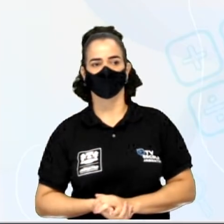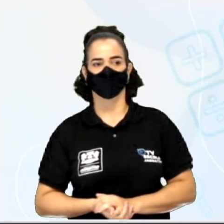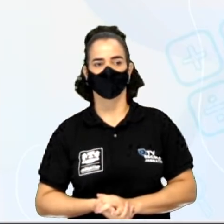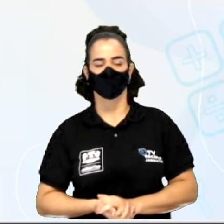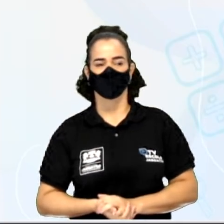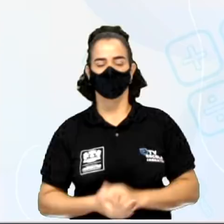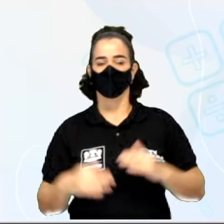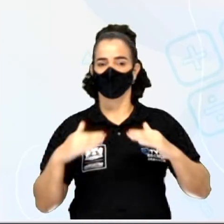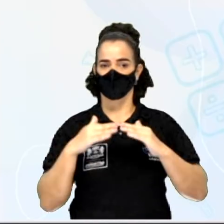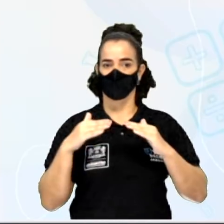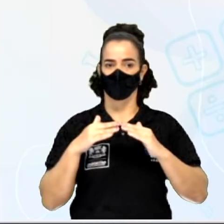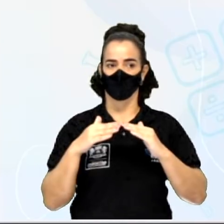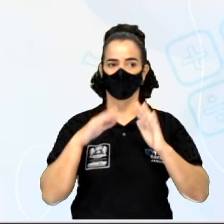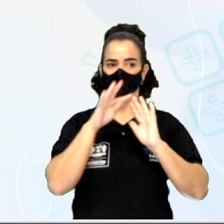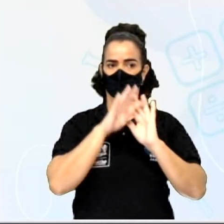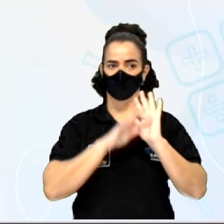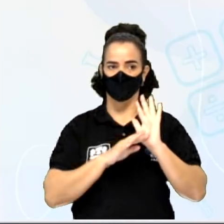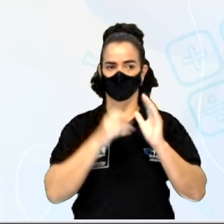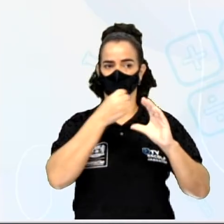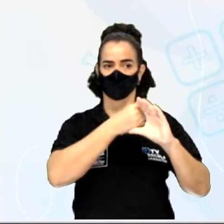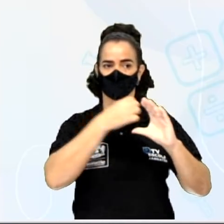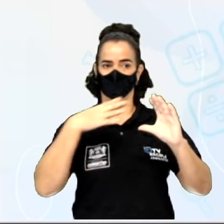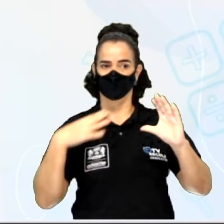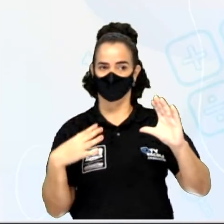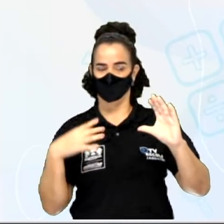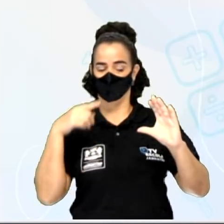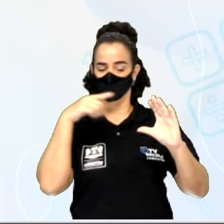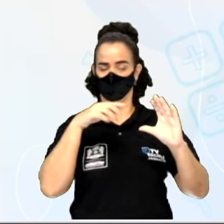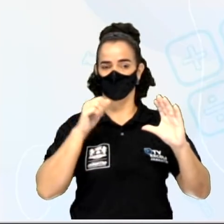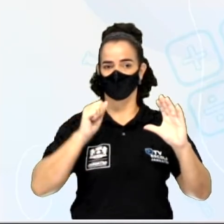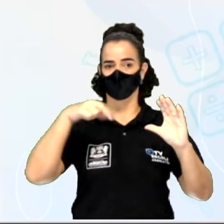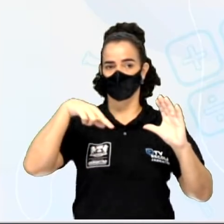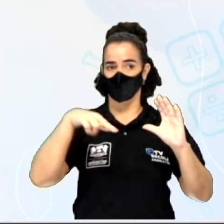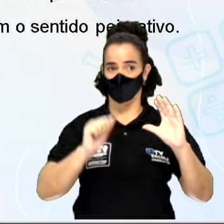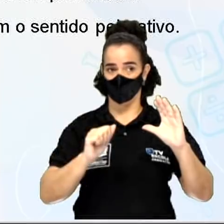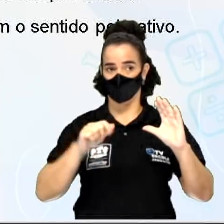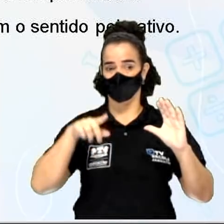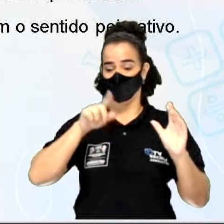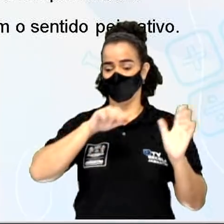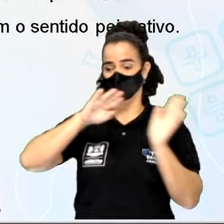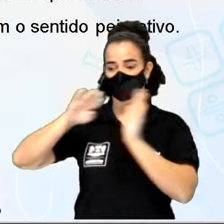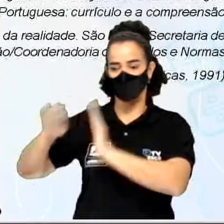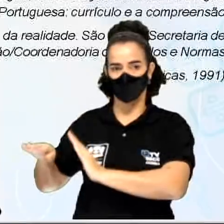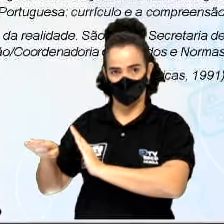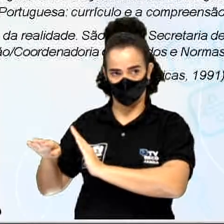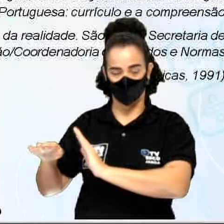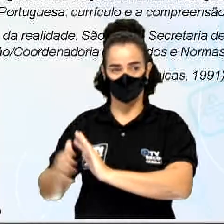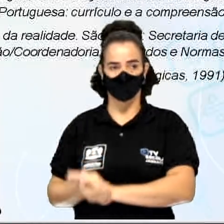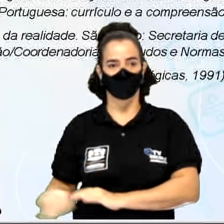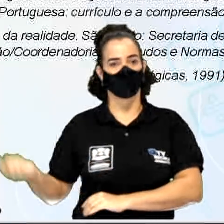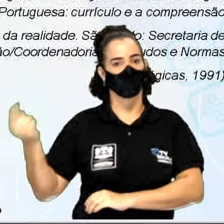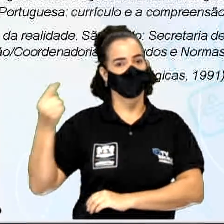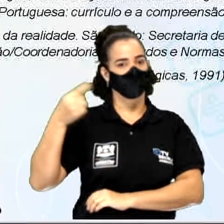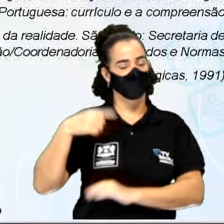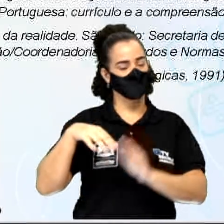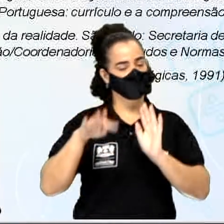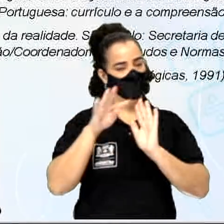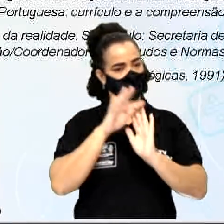são características de Ana Dragão, exceto... Volta lá para o texto, pessoal, e dá uma olhadinha no